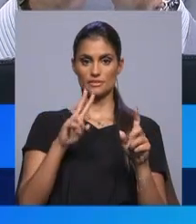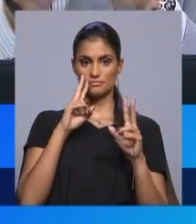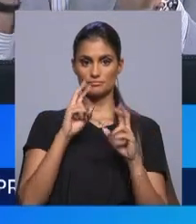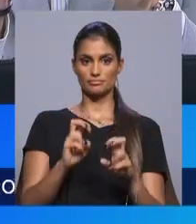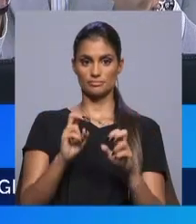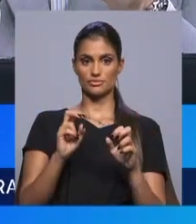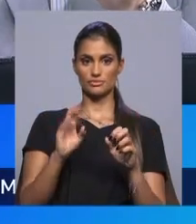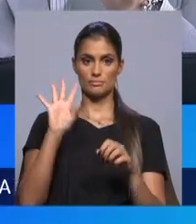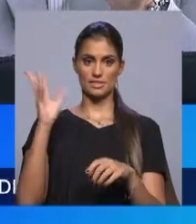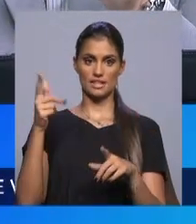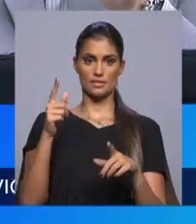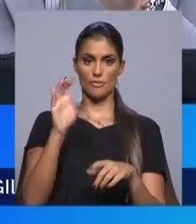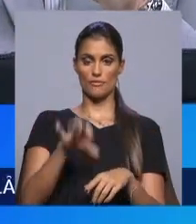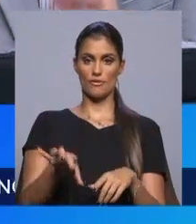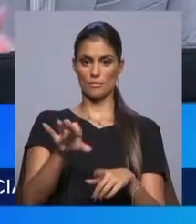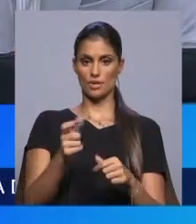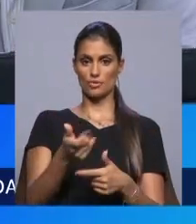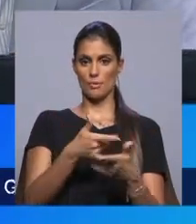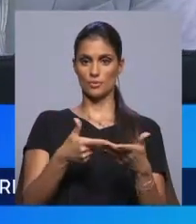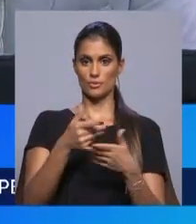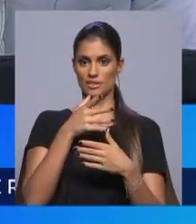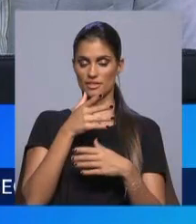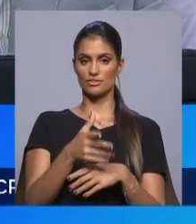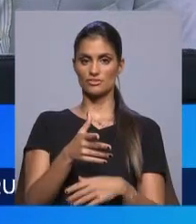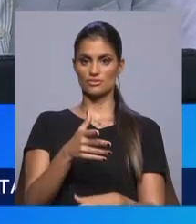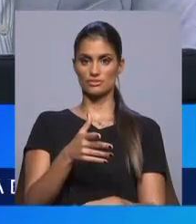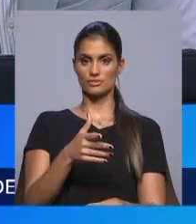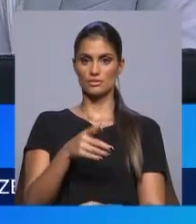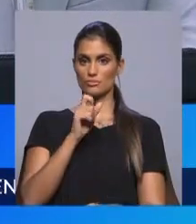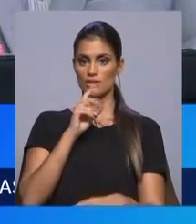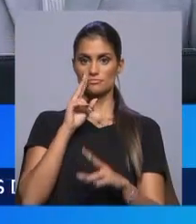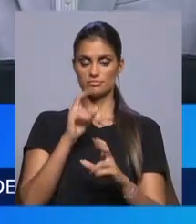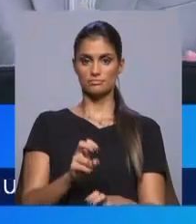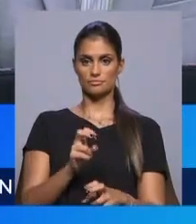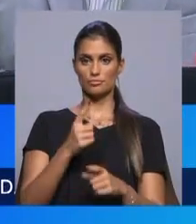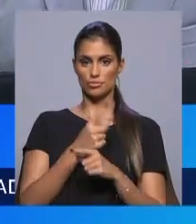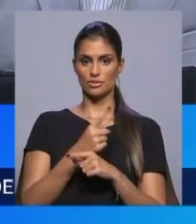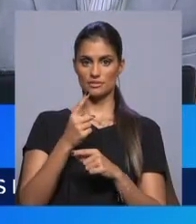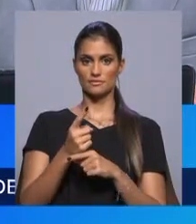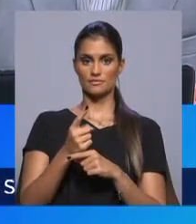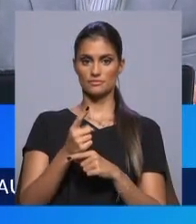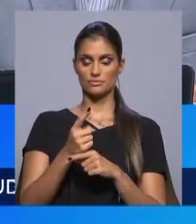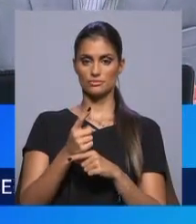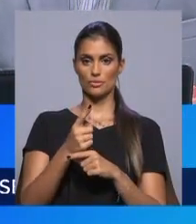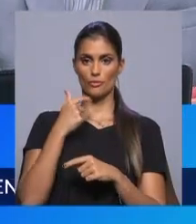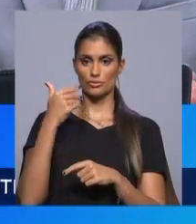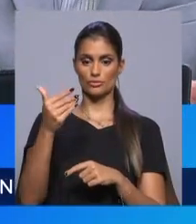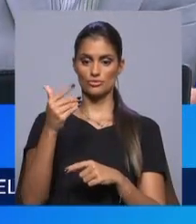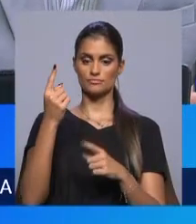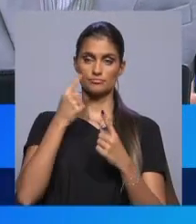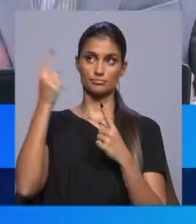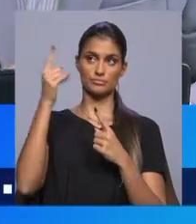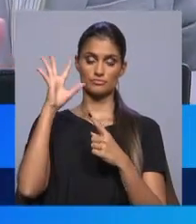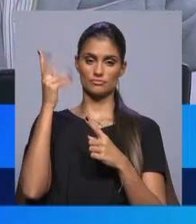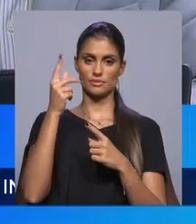espacial também com um olhar económico, financeiro, que diz que há aqui um filão também para poder explorar porque os futuras missões espaciais são muito